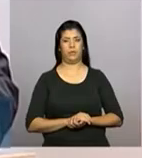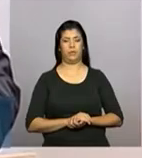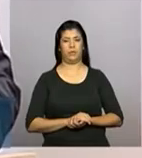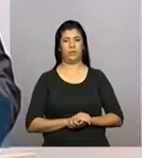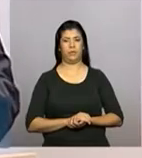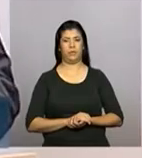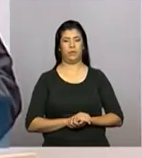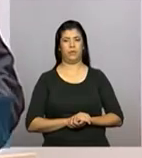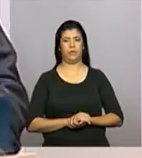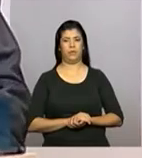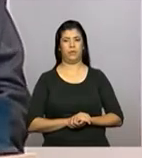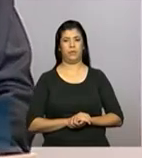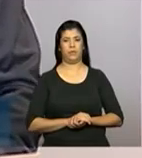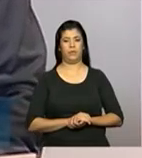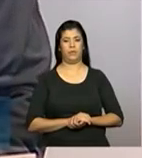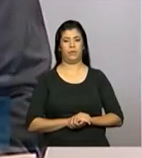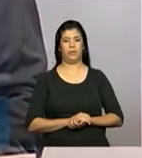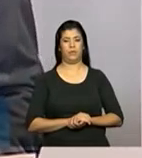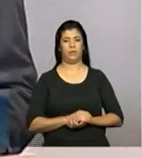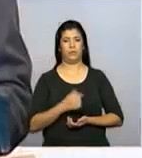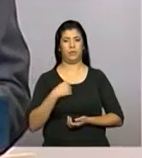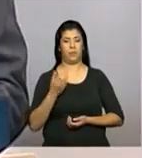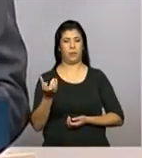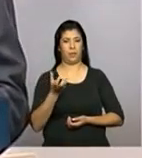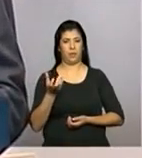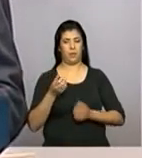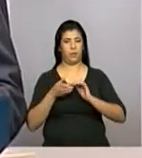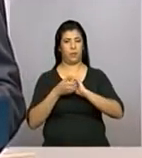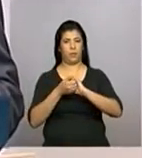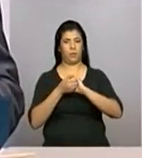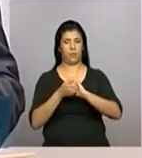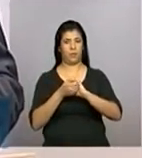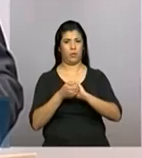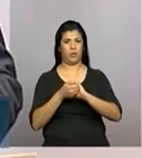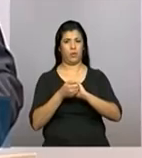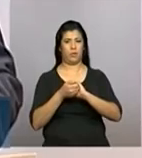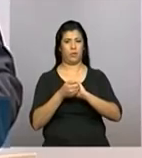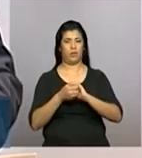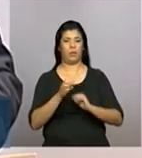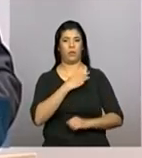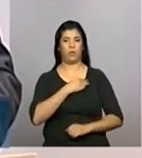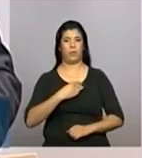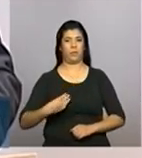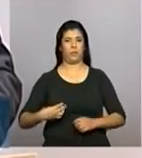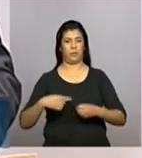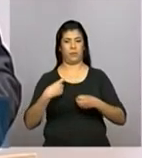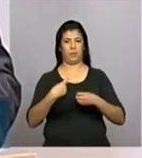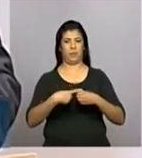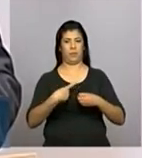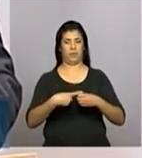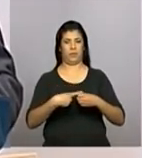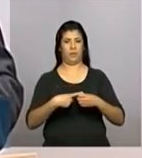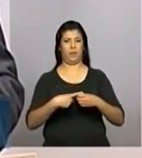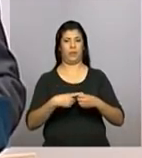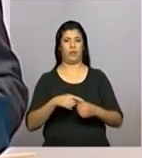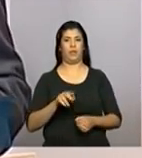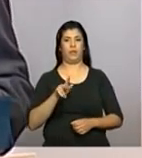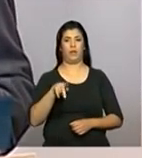Eu quero primeiramente aqui saudar o ministro das cidades, Gilberto